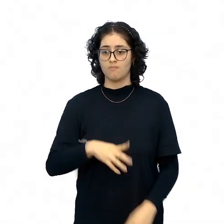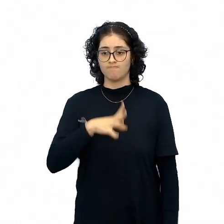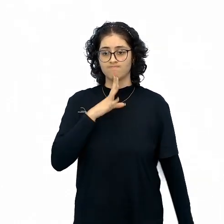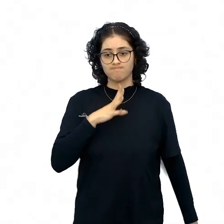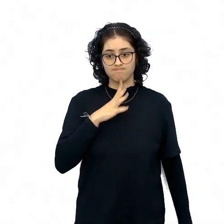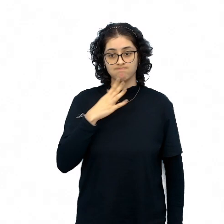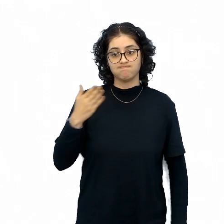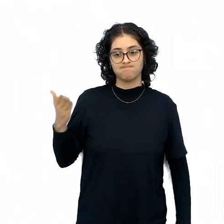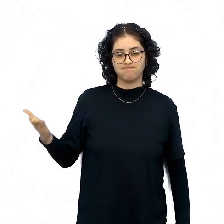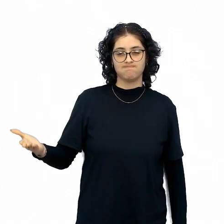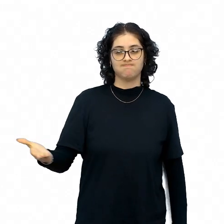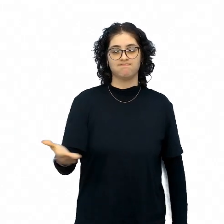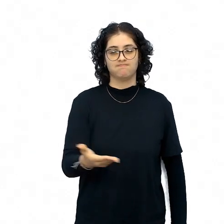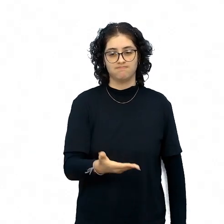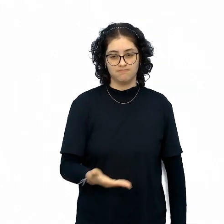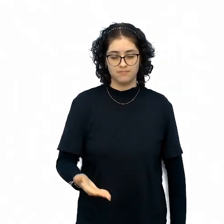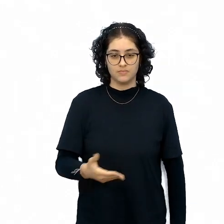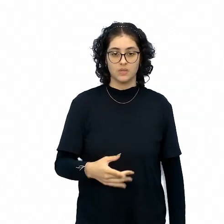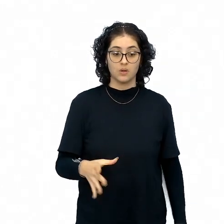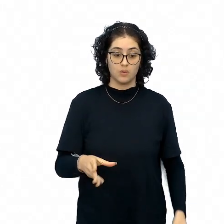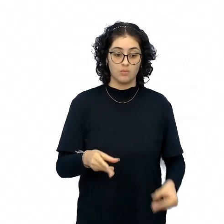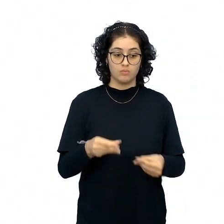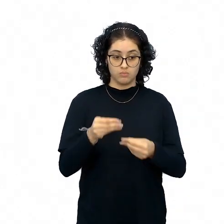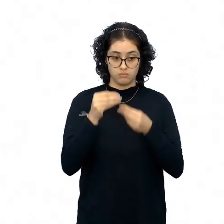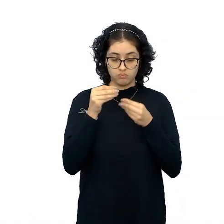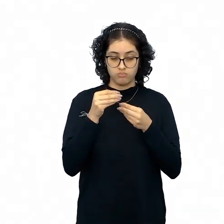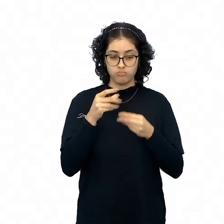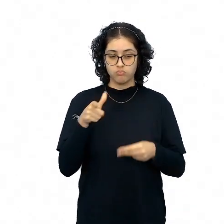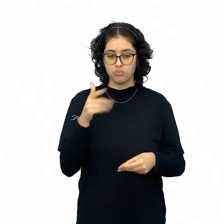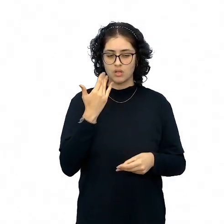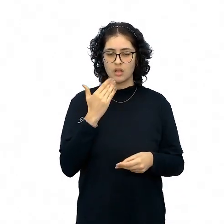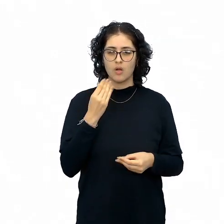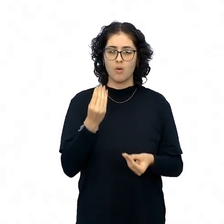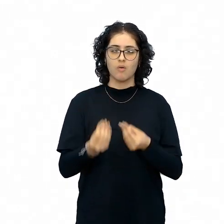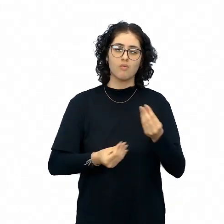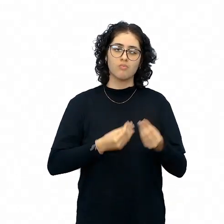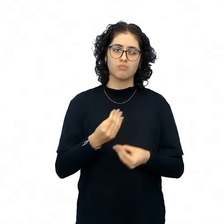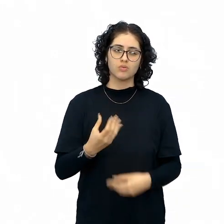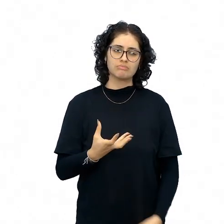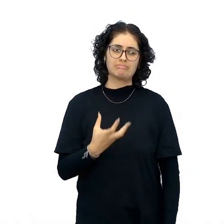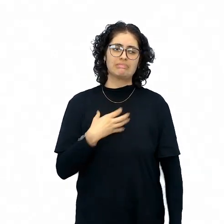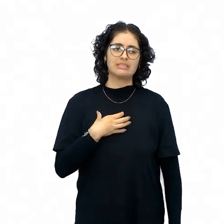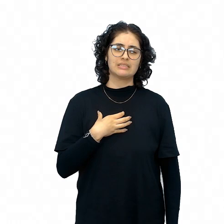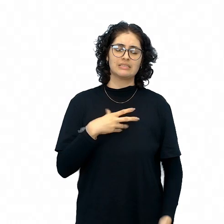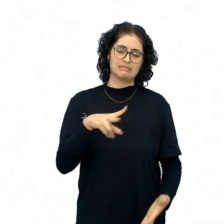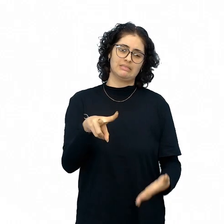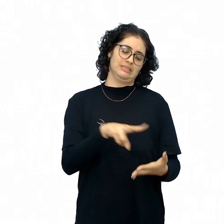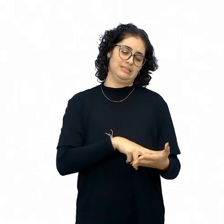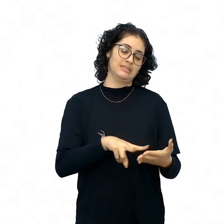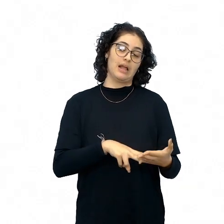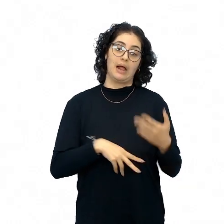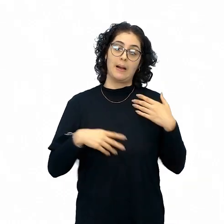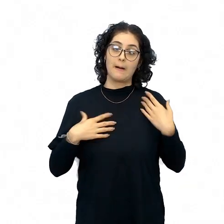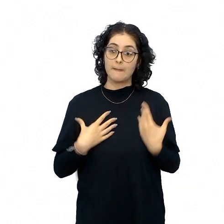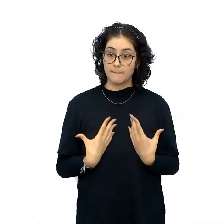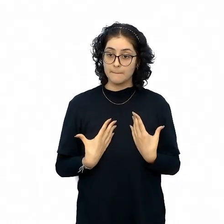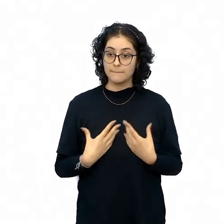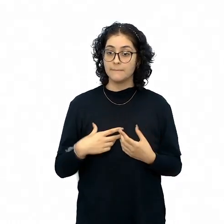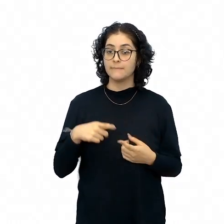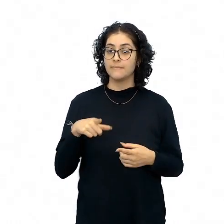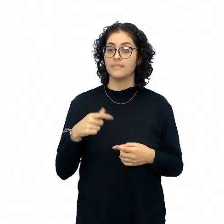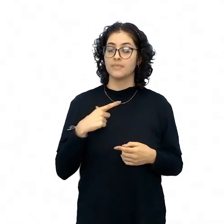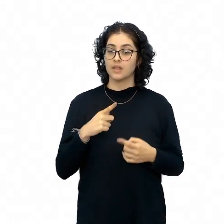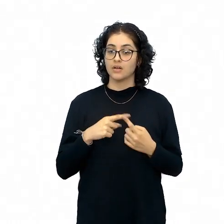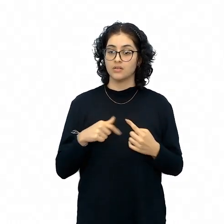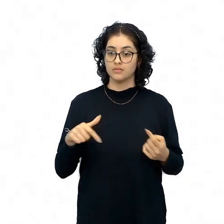então, em se tratando de compreensão leitora, de construção de sentidos a partir das leituras, todas as áreas